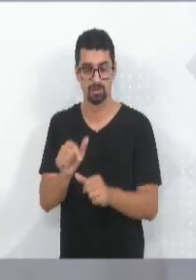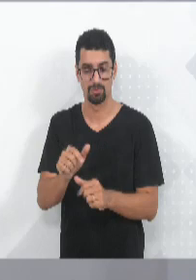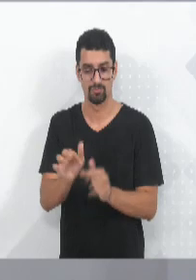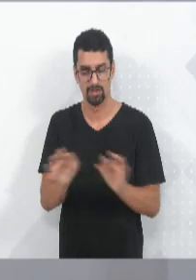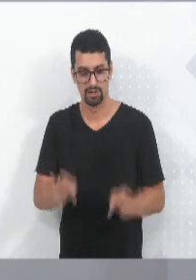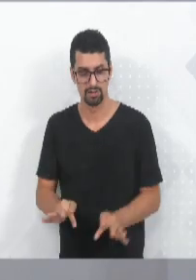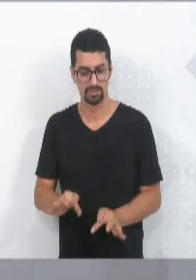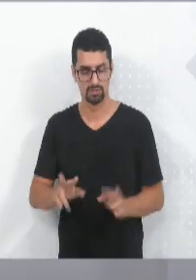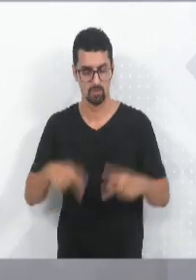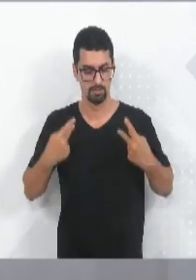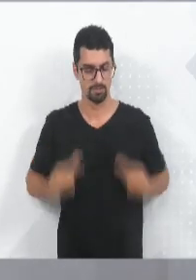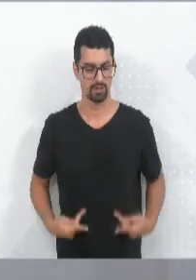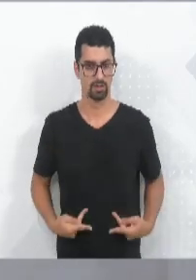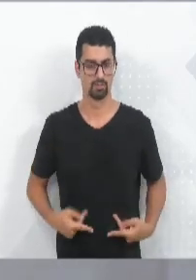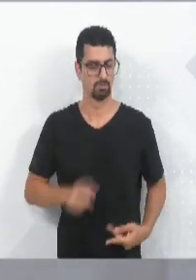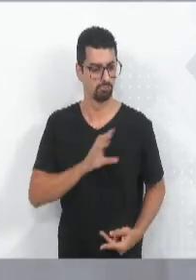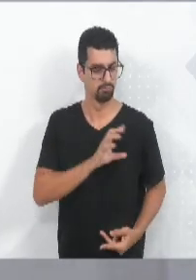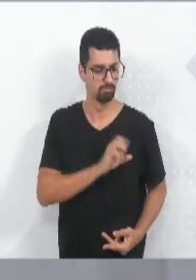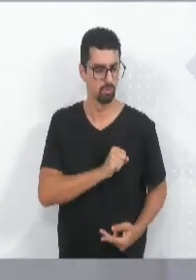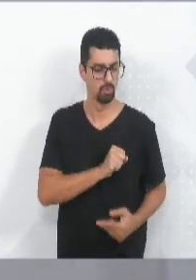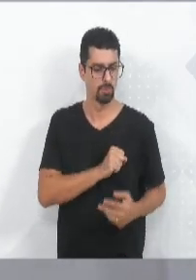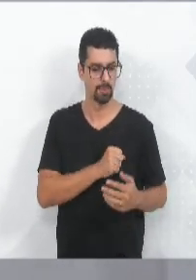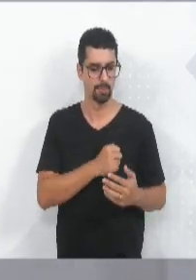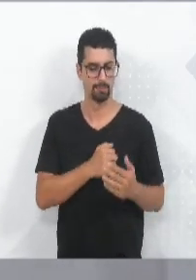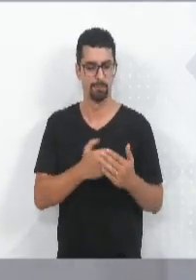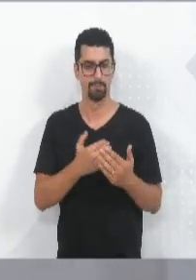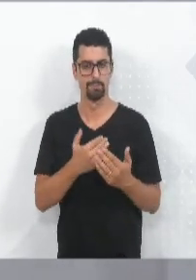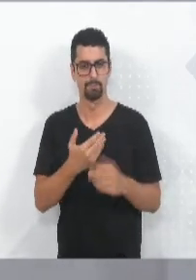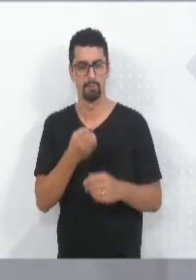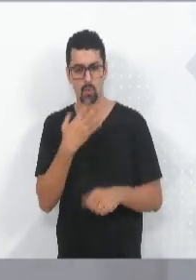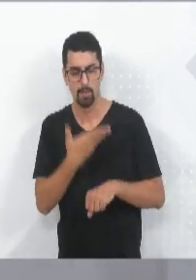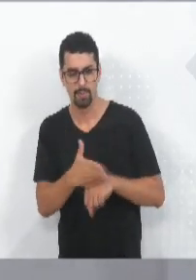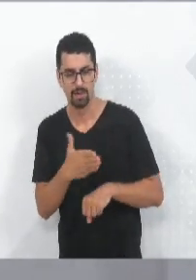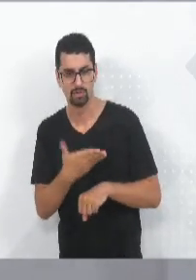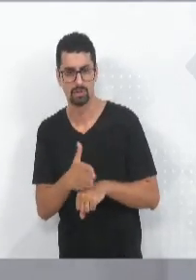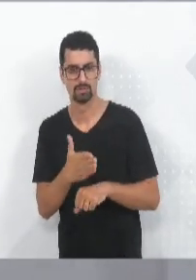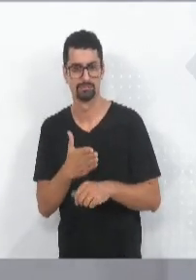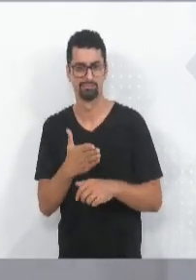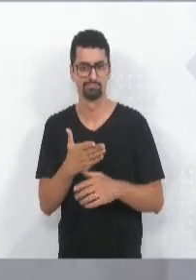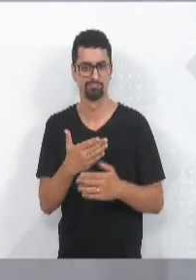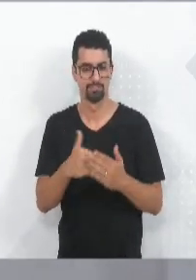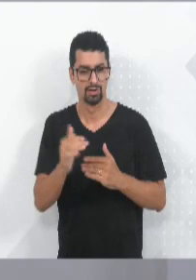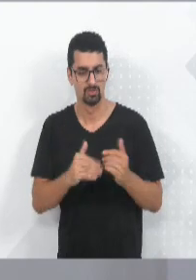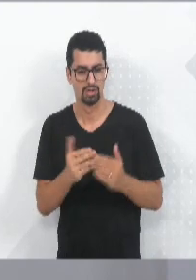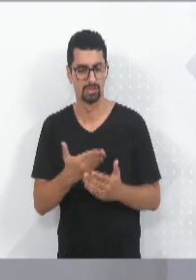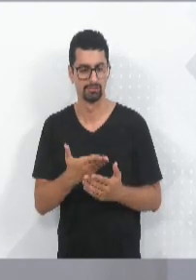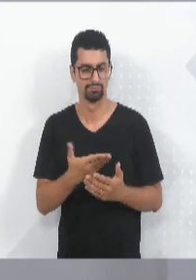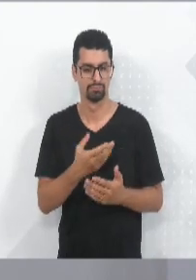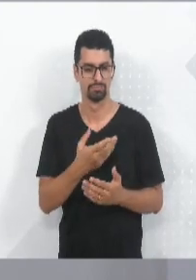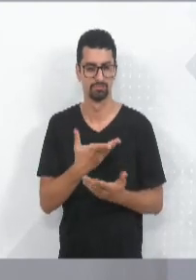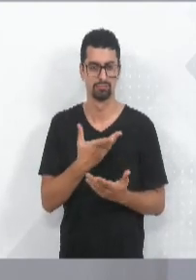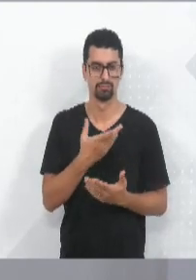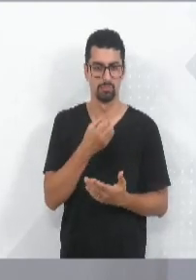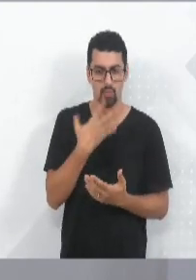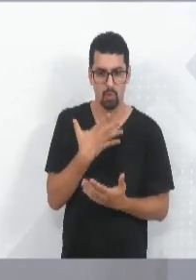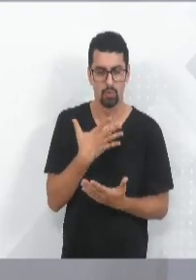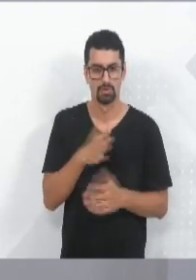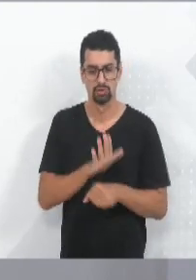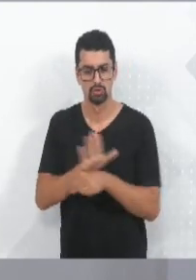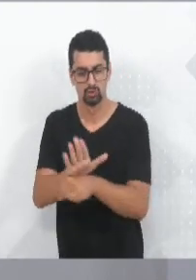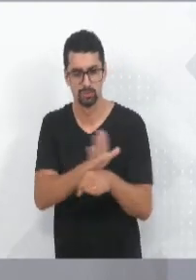amor pela prática dos bons costumes pela verdade pelo autoaperfeiçoamento pelo